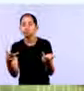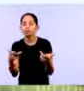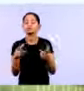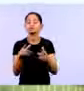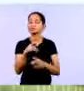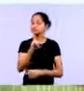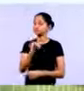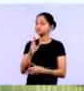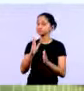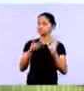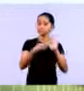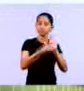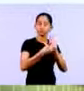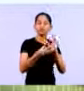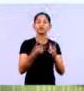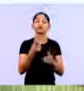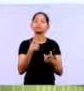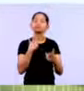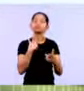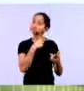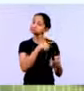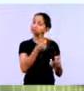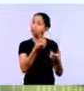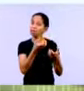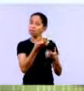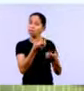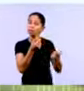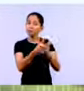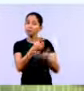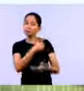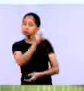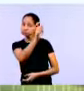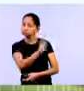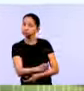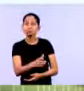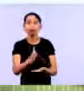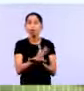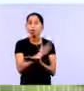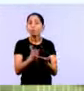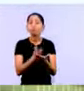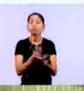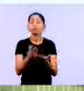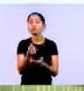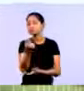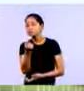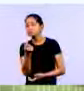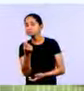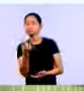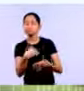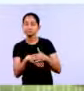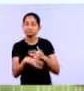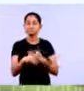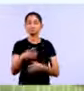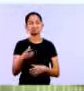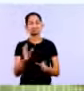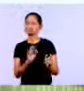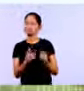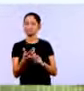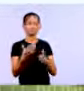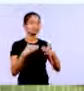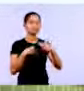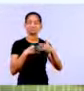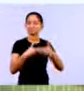sujeito passivo, o contribuinte, quer quitar o crédito tributário, mas por alguma dificuldade ou impedimento, o ente político está dificultando. Então,